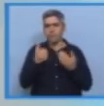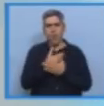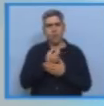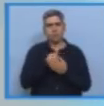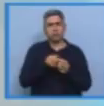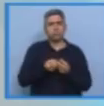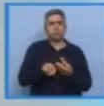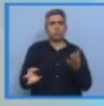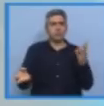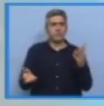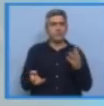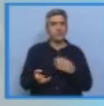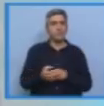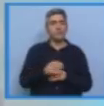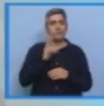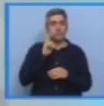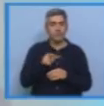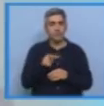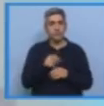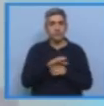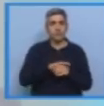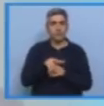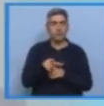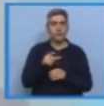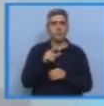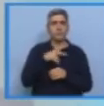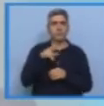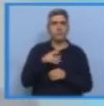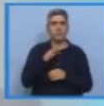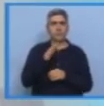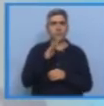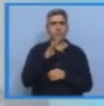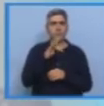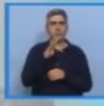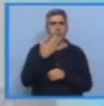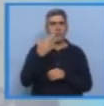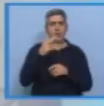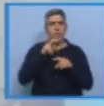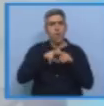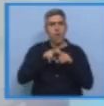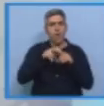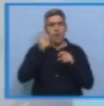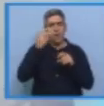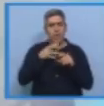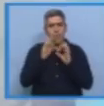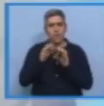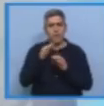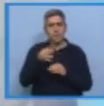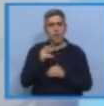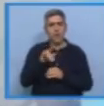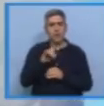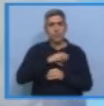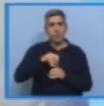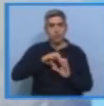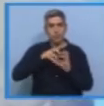que, quando nós olhamos para os factos, Portugal é o 41º país no mundo em termos de acesso a cuidados paliativos.